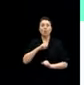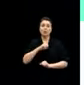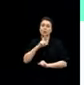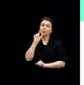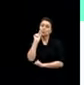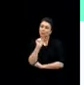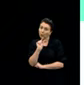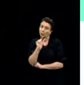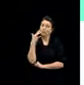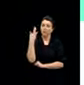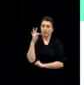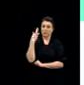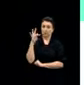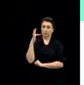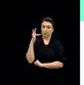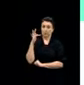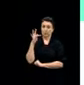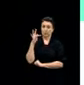adverso